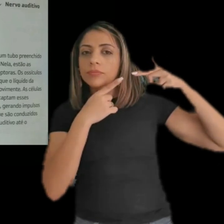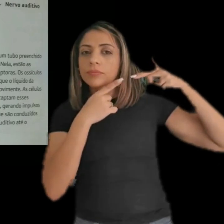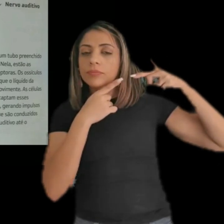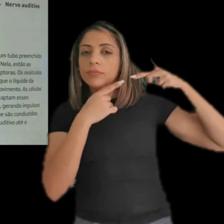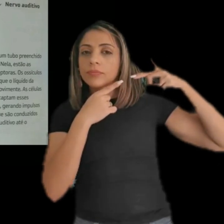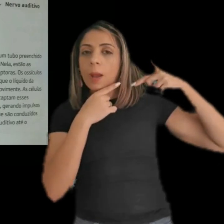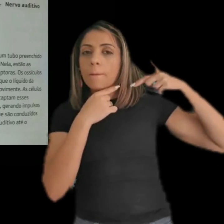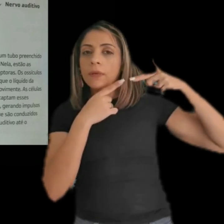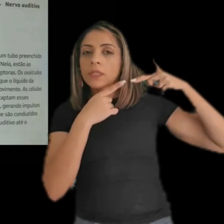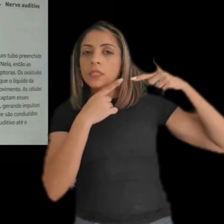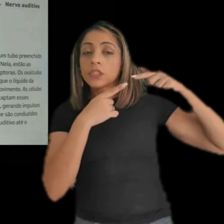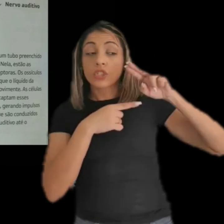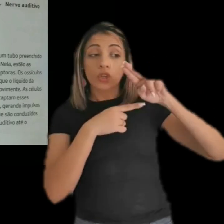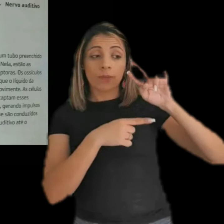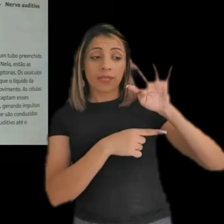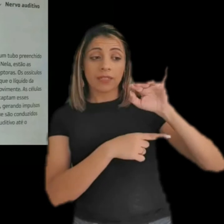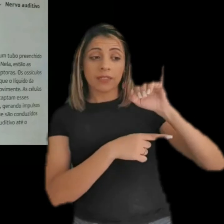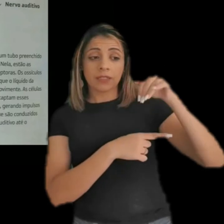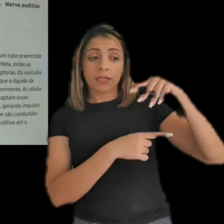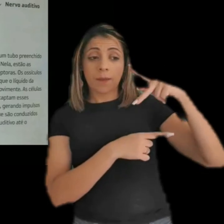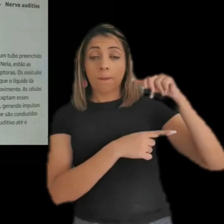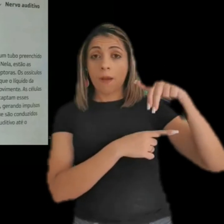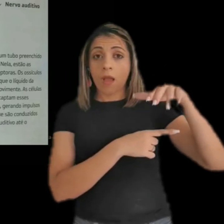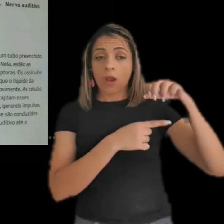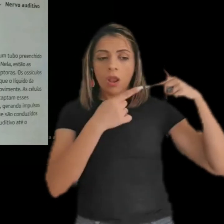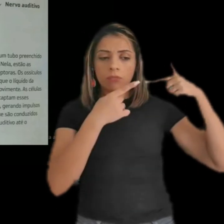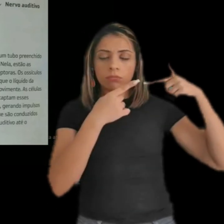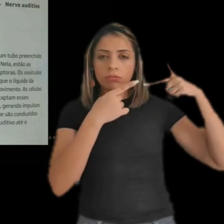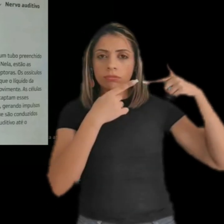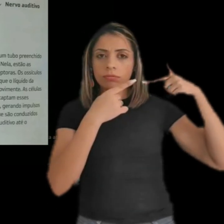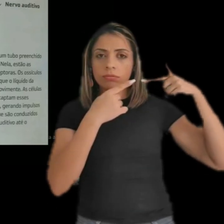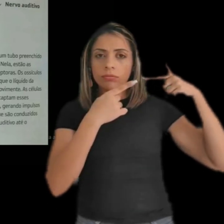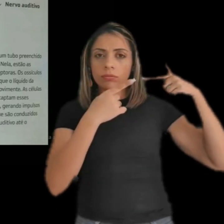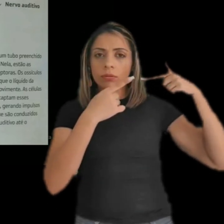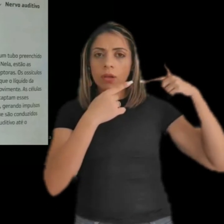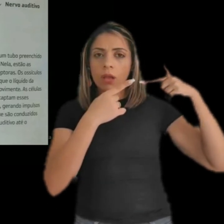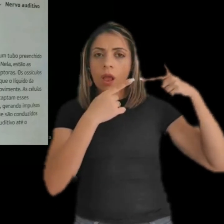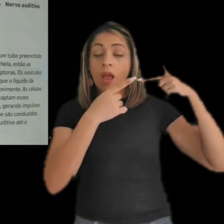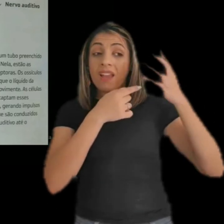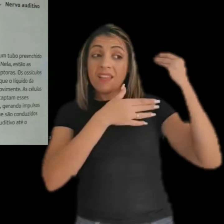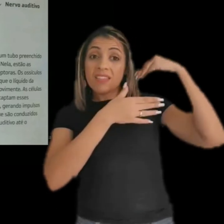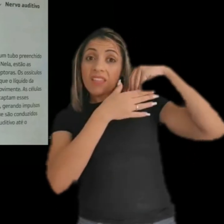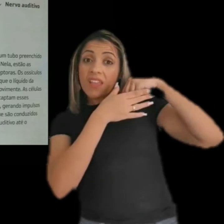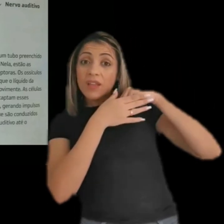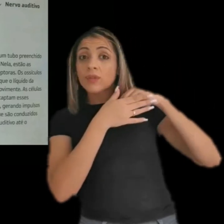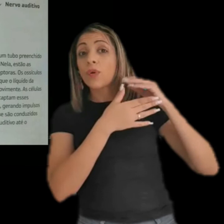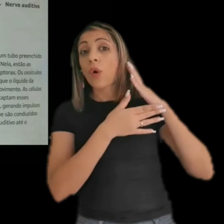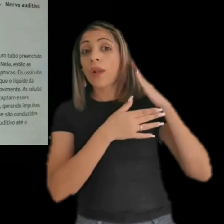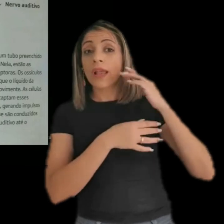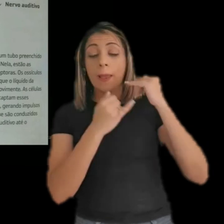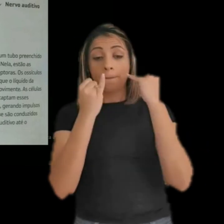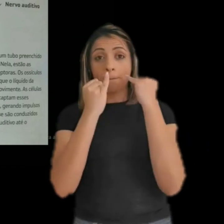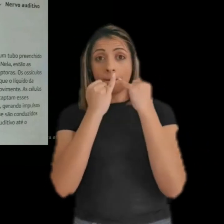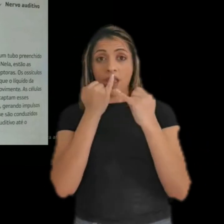essa vibração para 3 ossículos que estão na orelha média, ou também chamado de ouvido médio, tá?